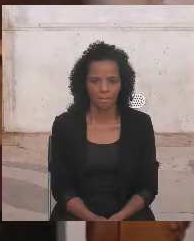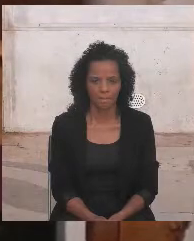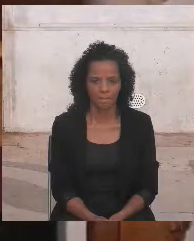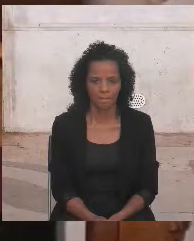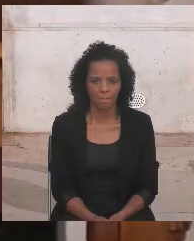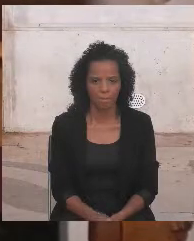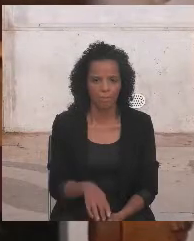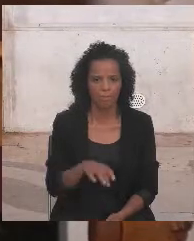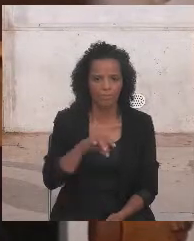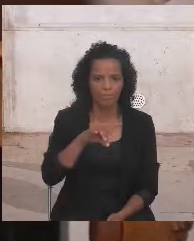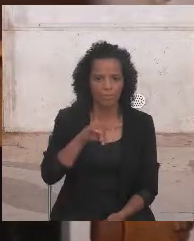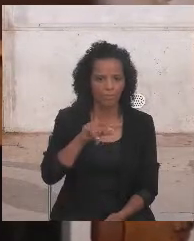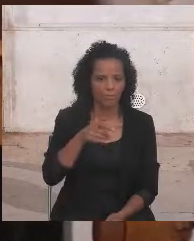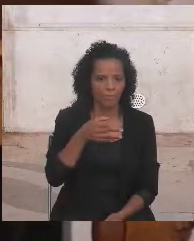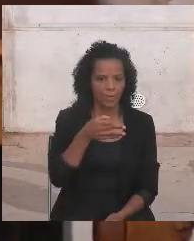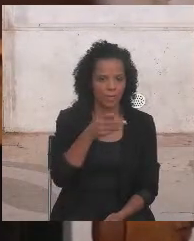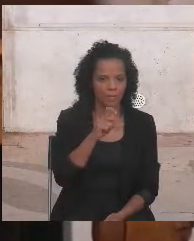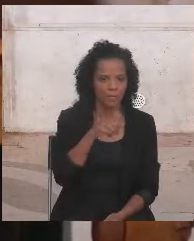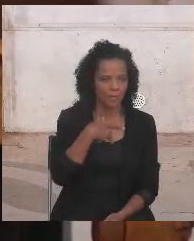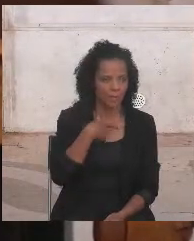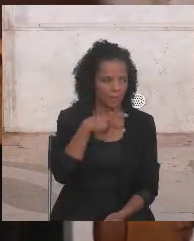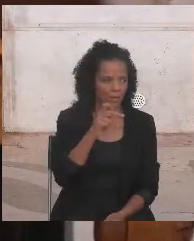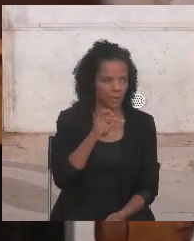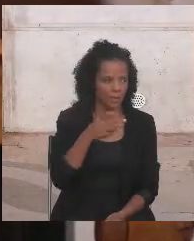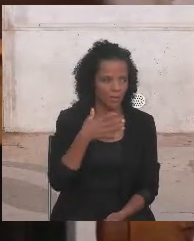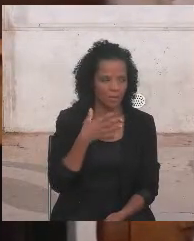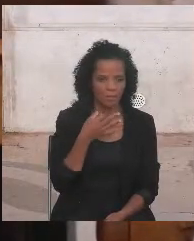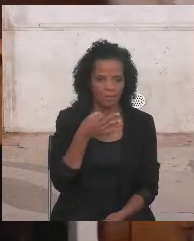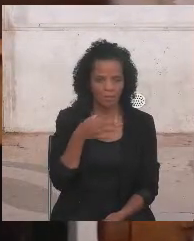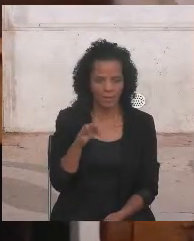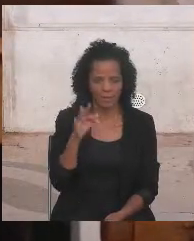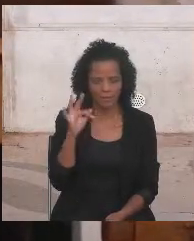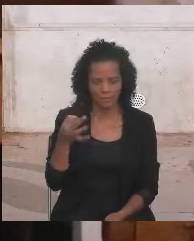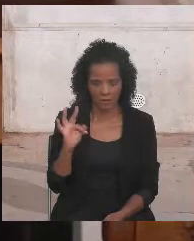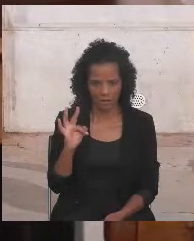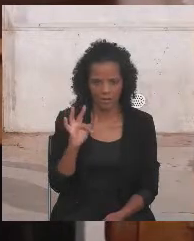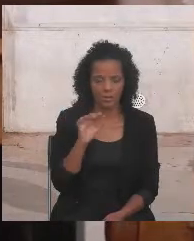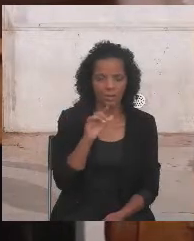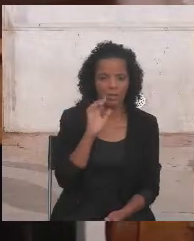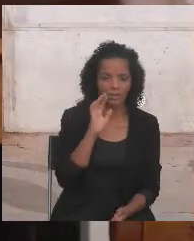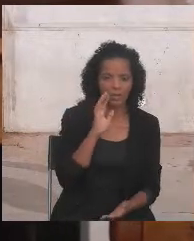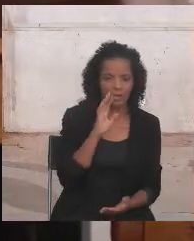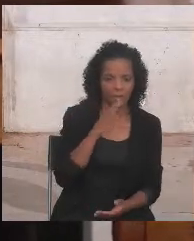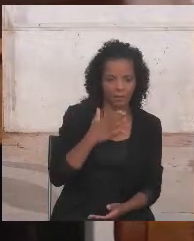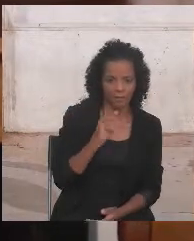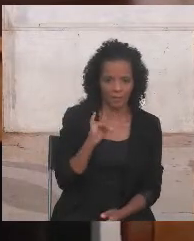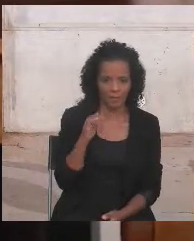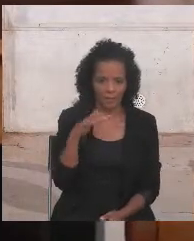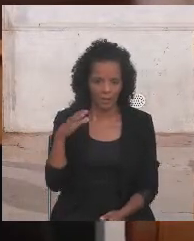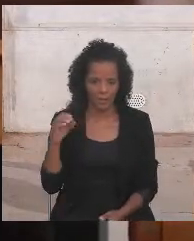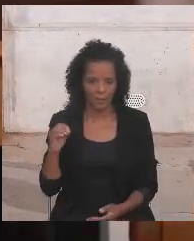Penha de França, Ana Sofia Soares Dias da Silva Figueiredo.